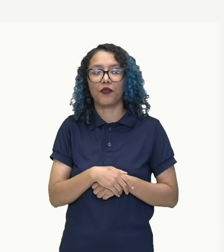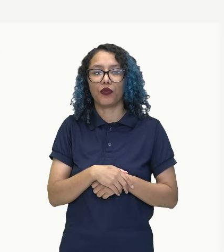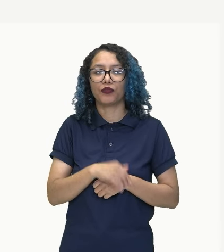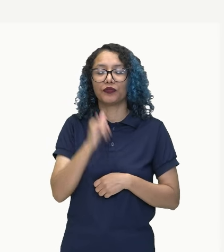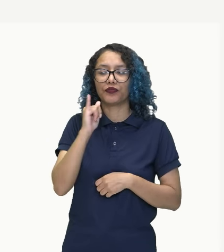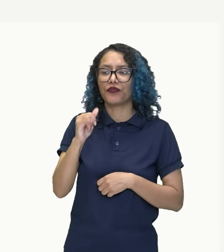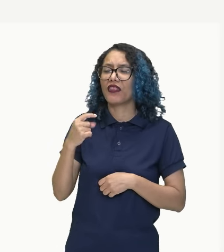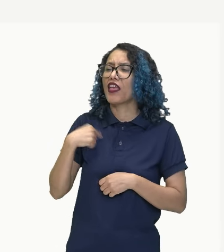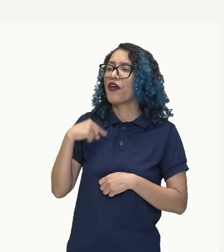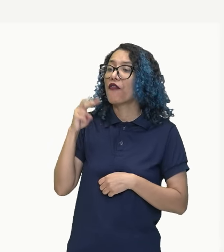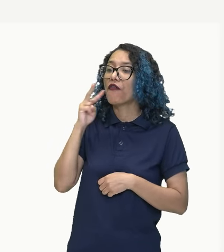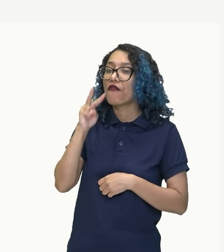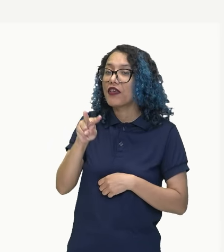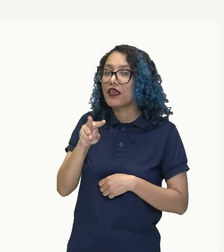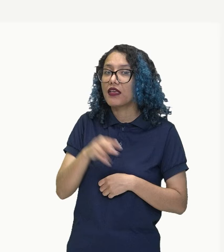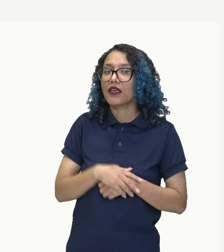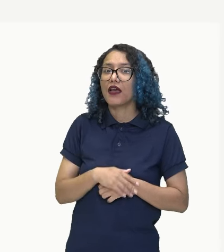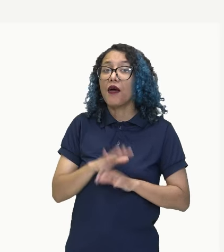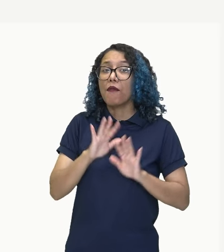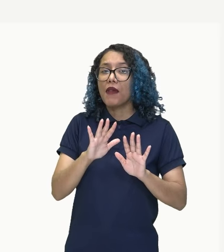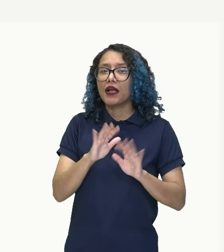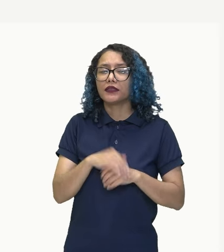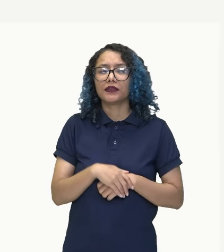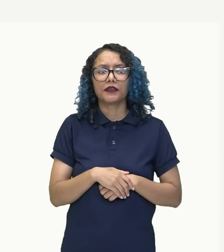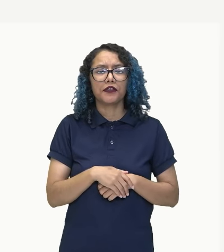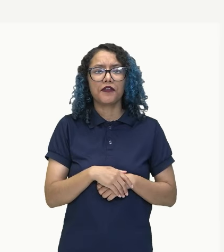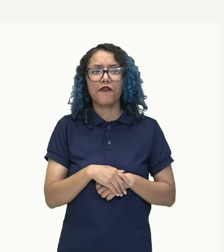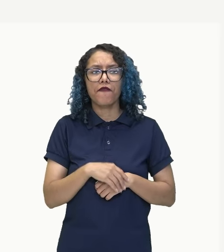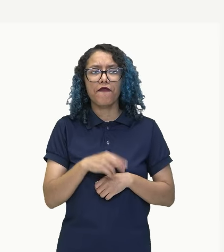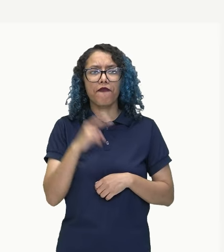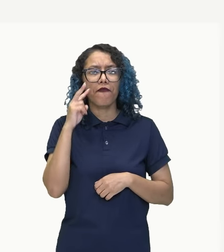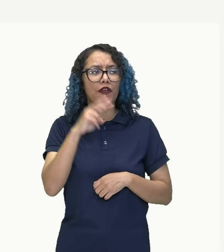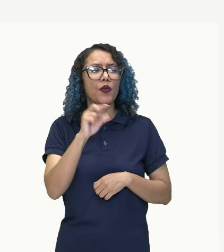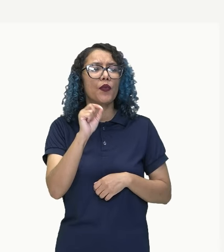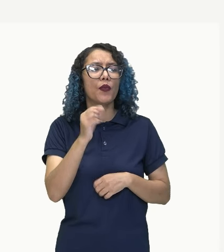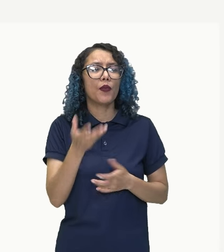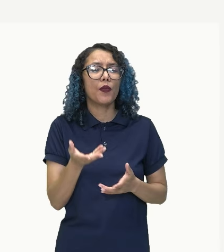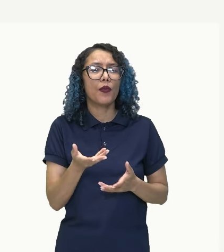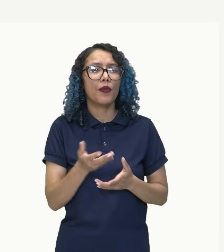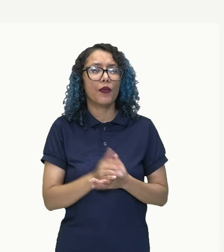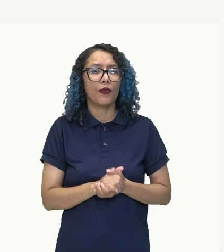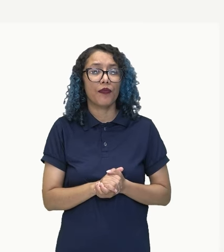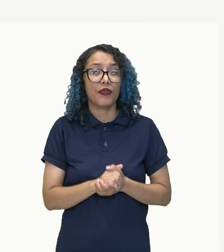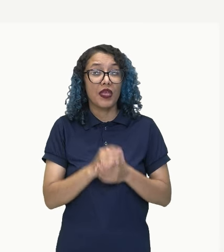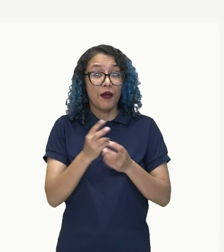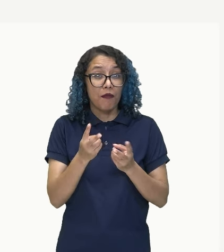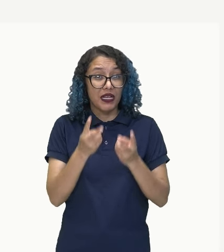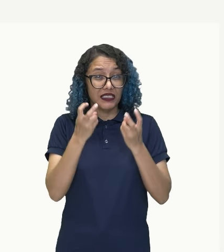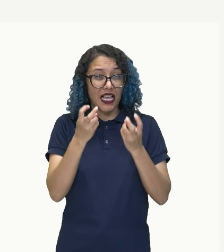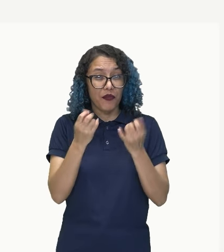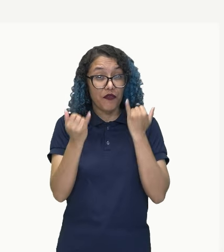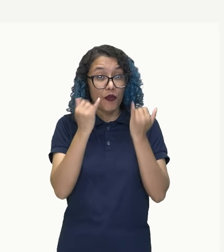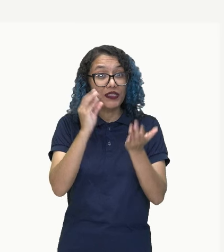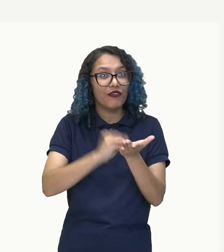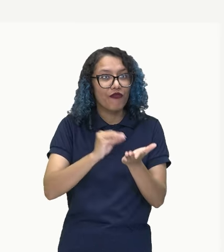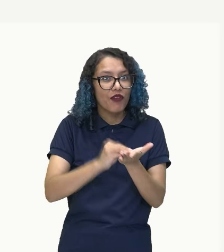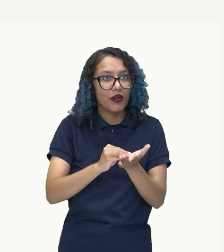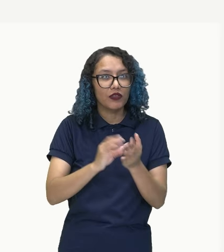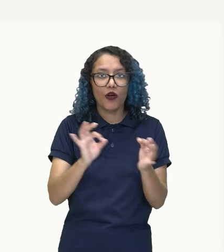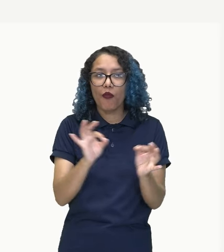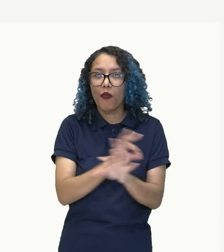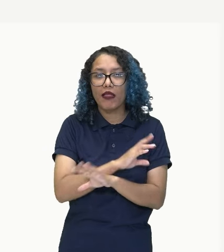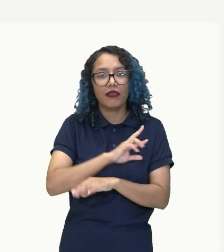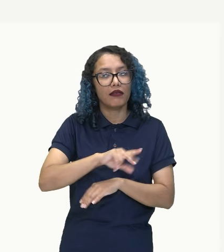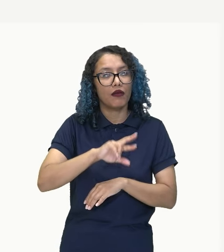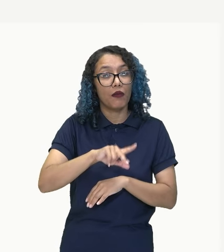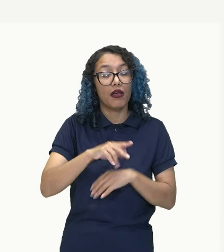vi, essa pessoa vai te questionar, viu o quê? Nota que a informação não é completa. Então, isso já me